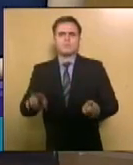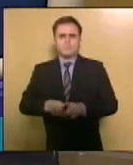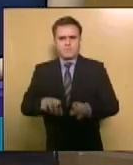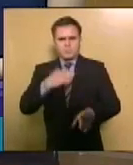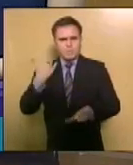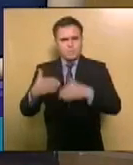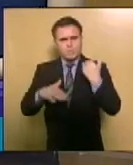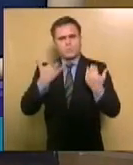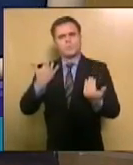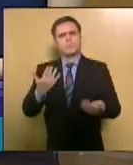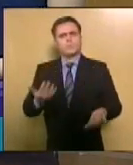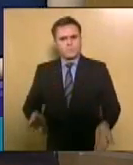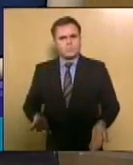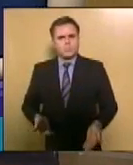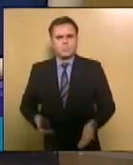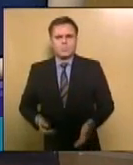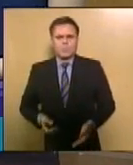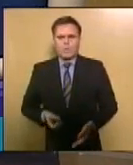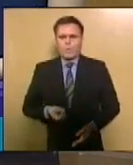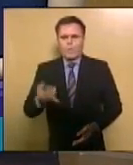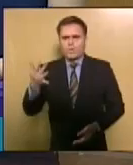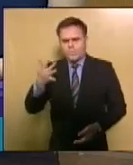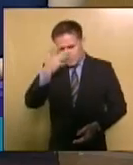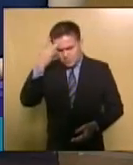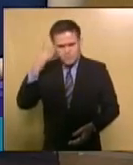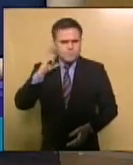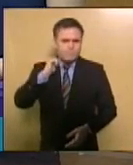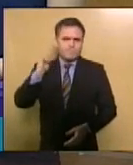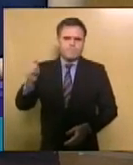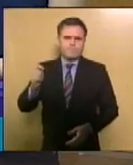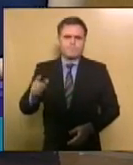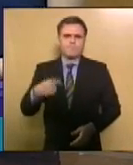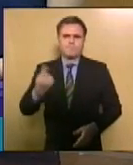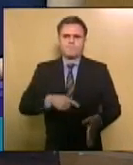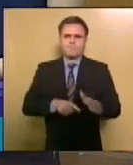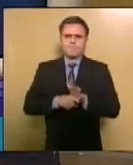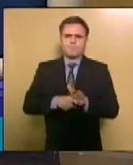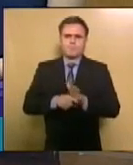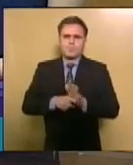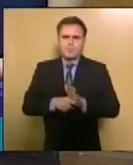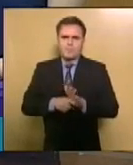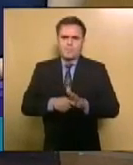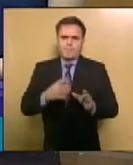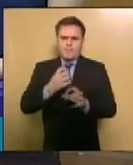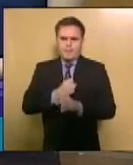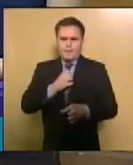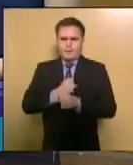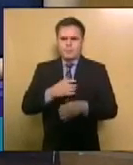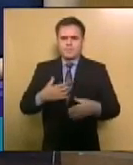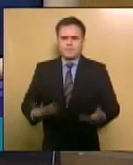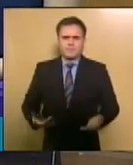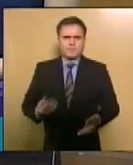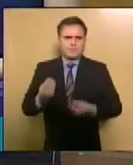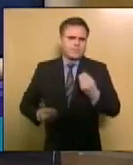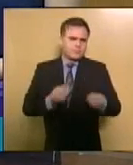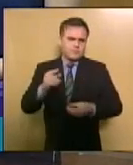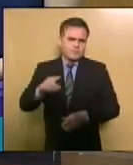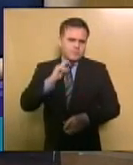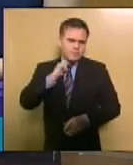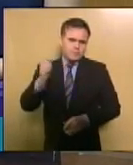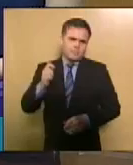mais Tem muito policial que se suicida a gente fez um outro estudo mostrando calculando Qual é a chance de uma pessoa se